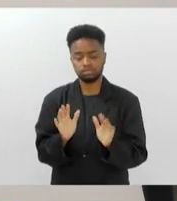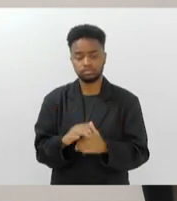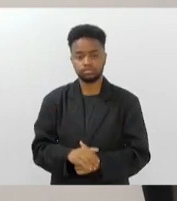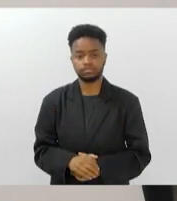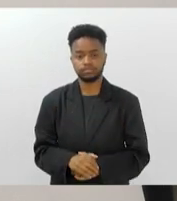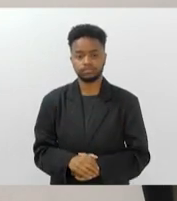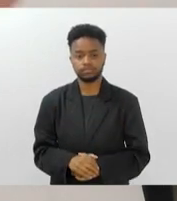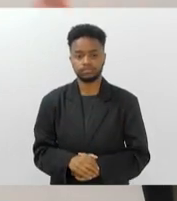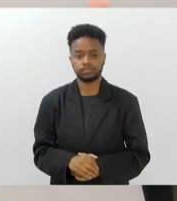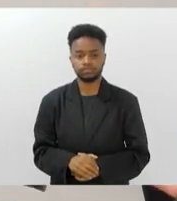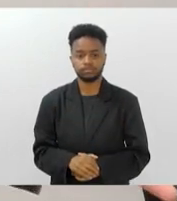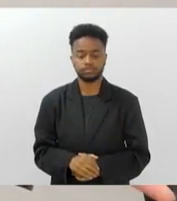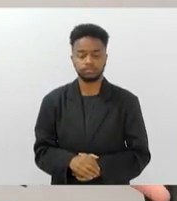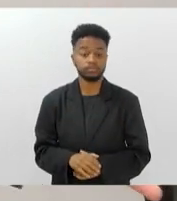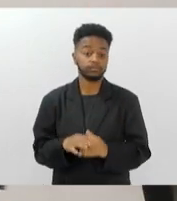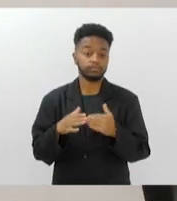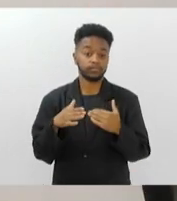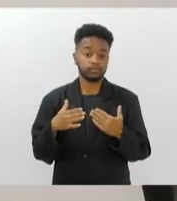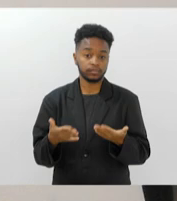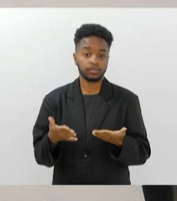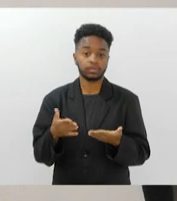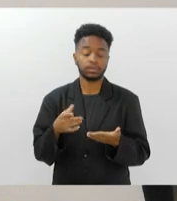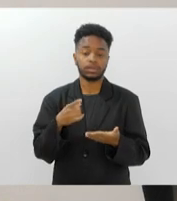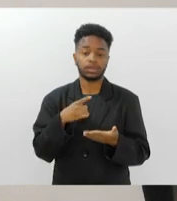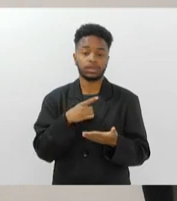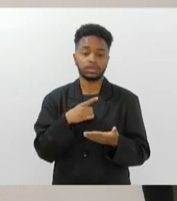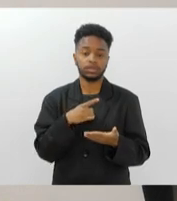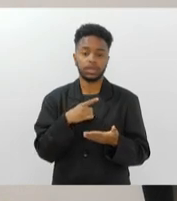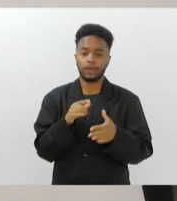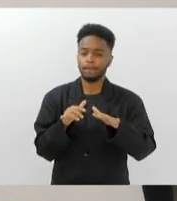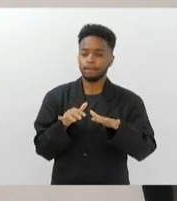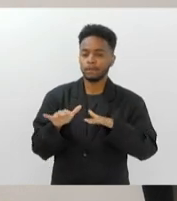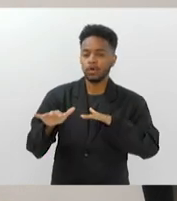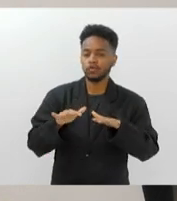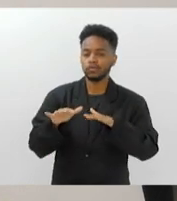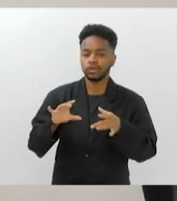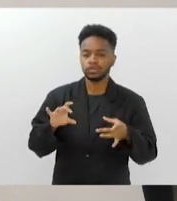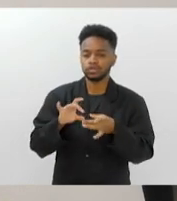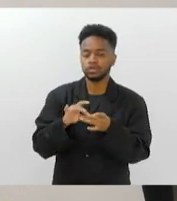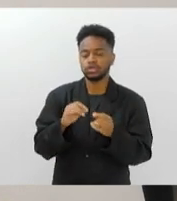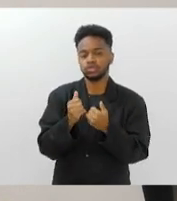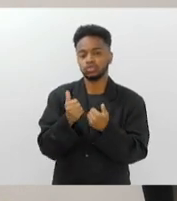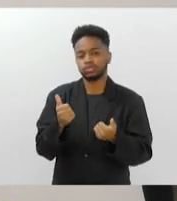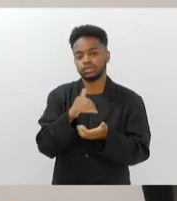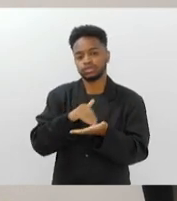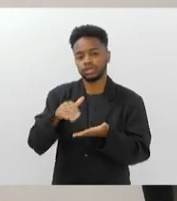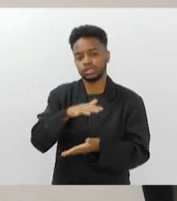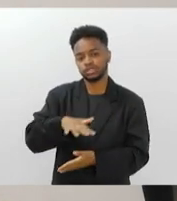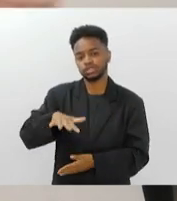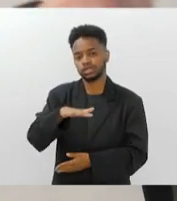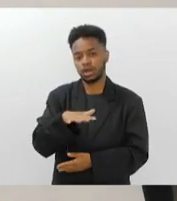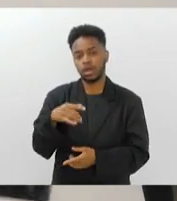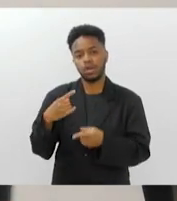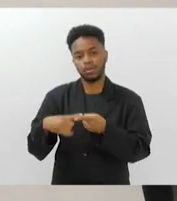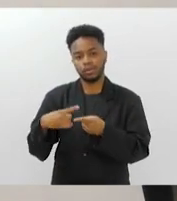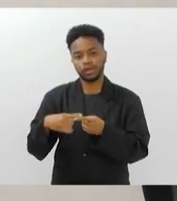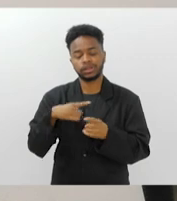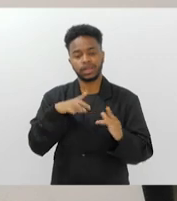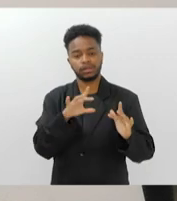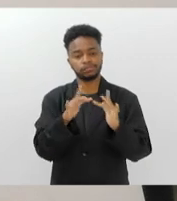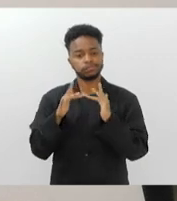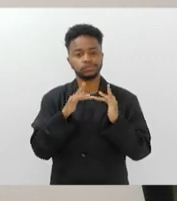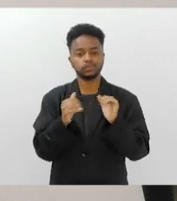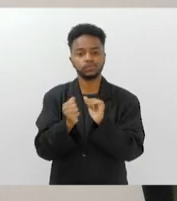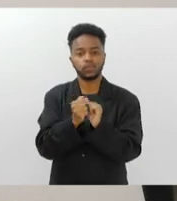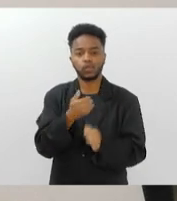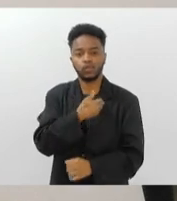impelidos a fazer uma uma ação um um movimento com a nossa subsecretaria geral né que é quem faz a articulação com o